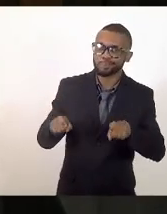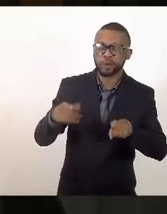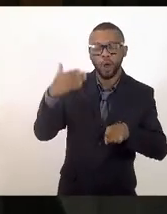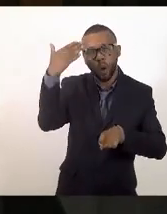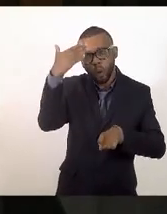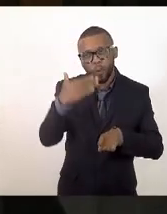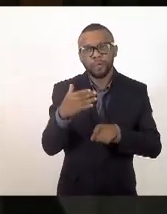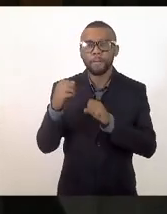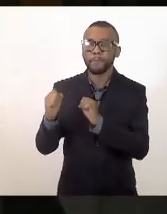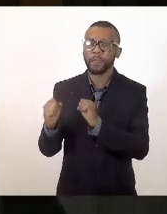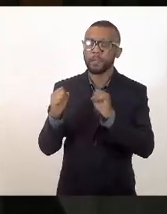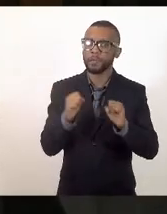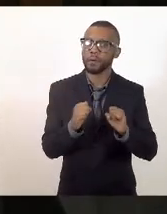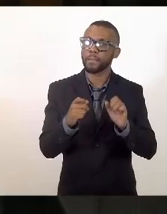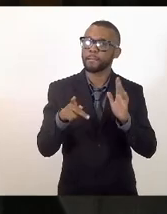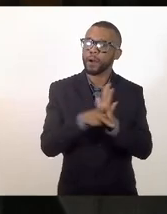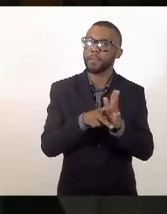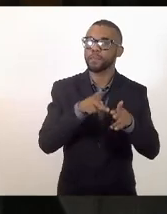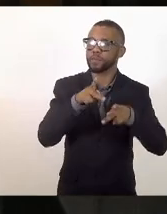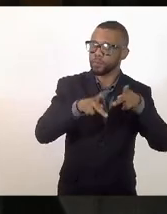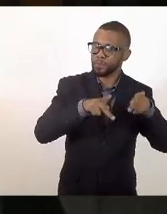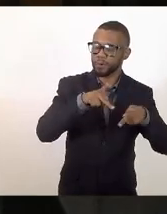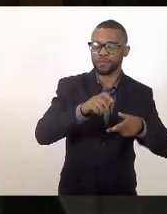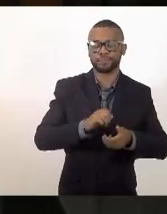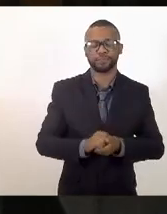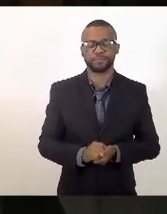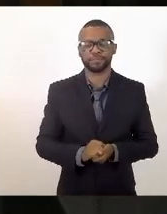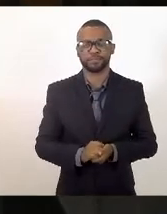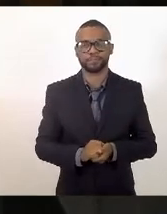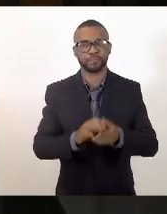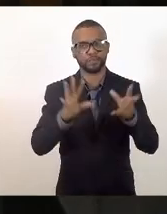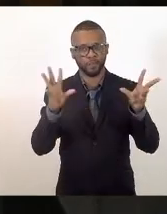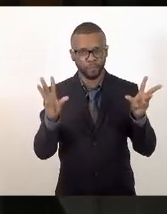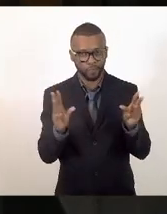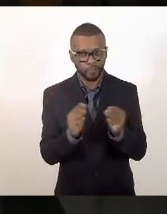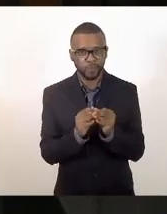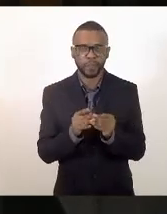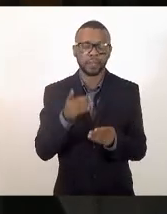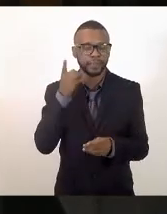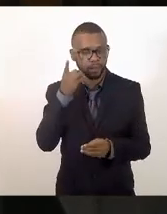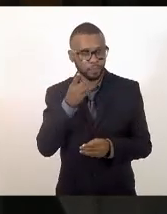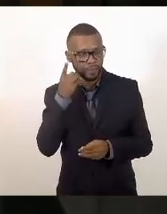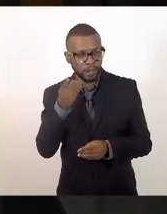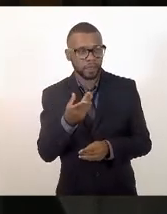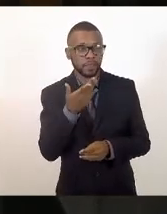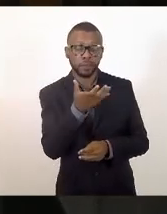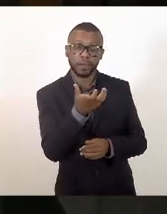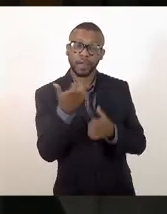poder que emana do povo. Para finalizar, deputada Marta Rocha, senhora presidente, quero dizer que